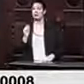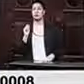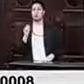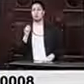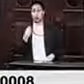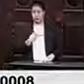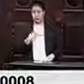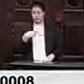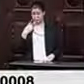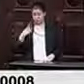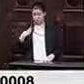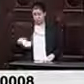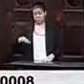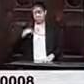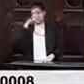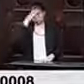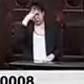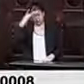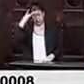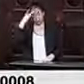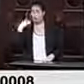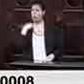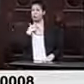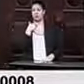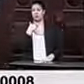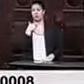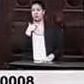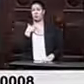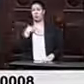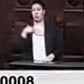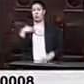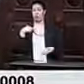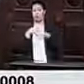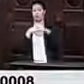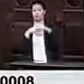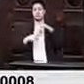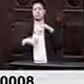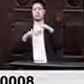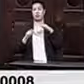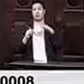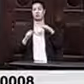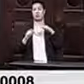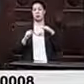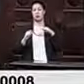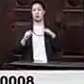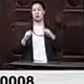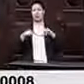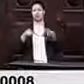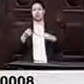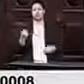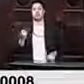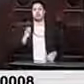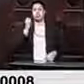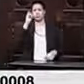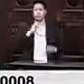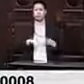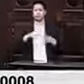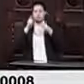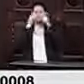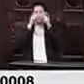à vida das pessoas não pode ser submetida à sanha do lucro, à ganância.